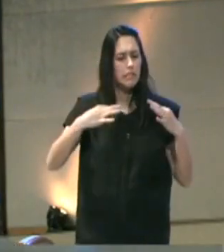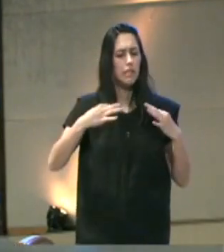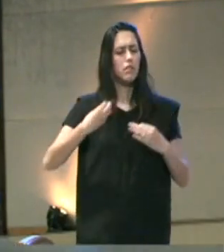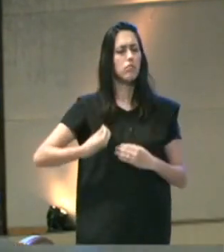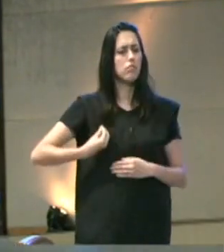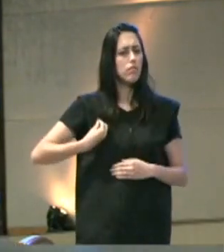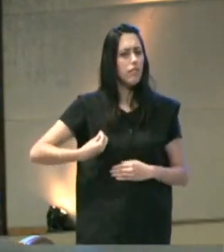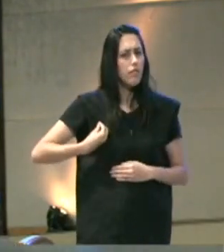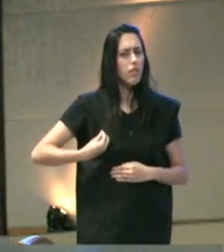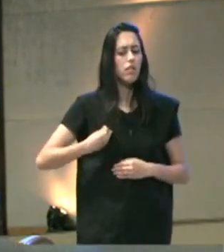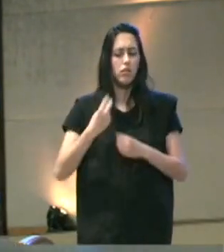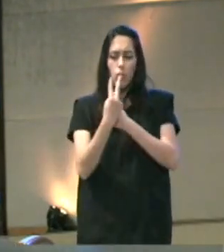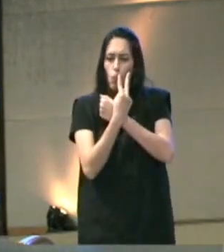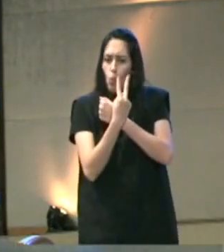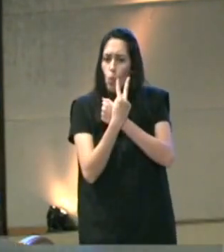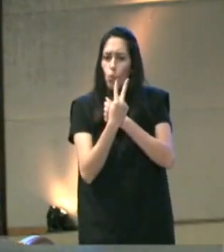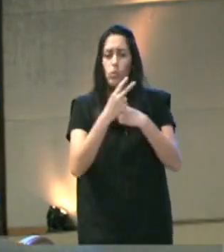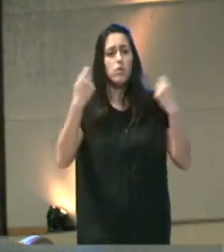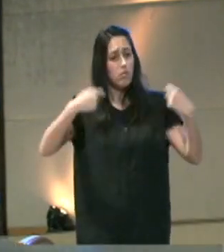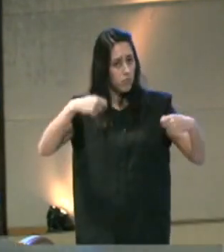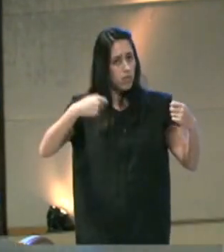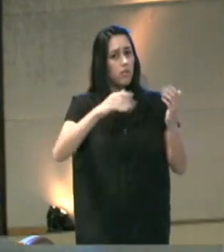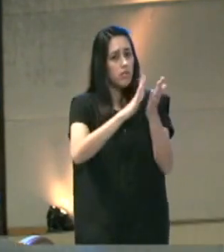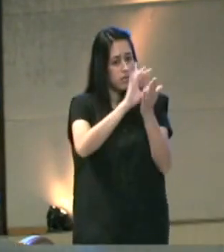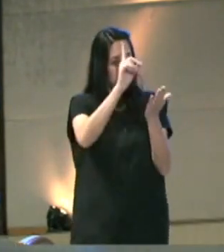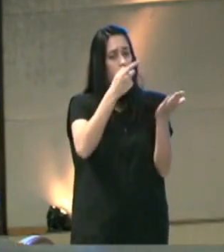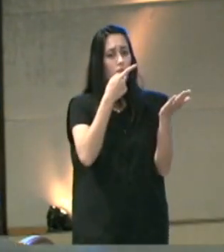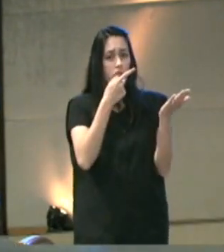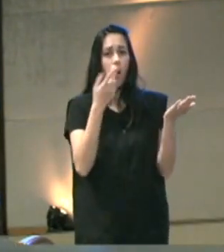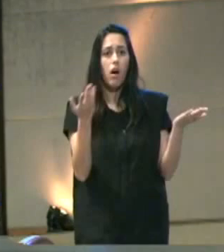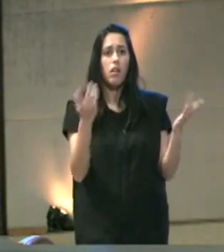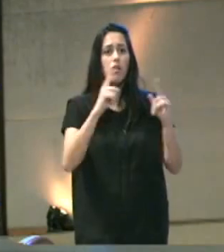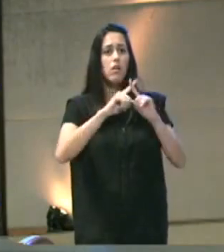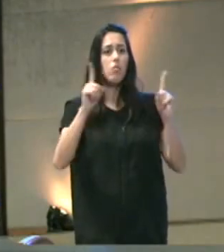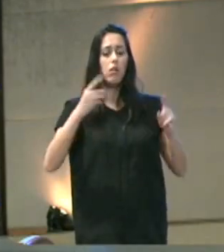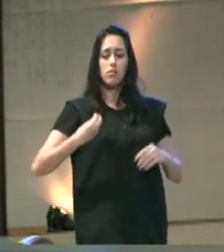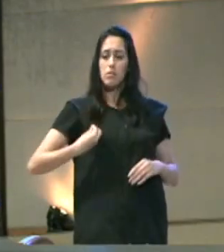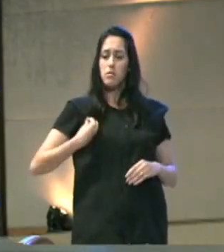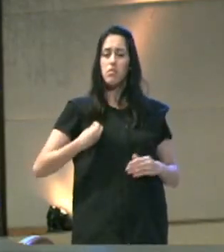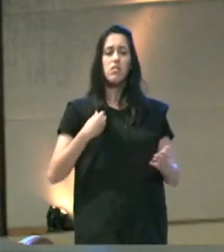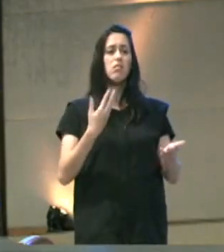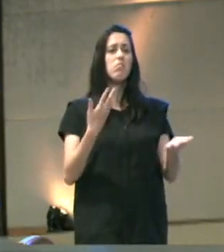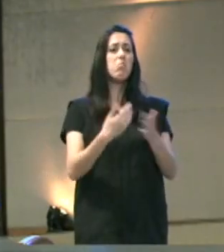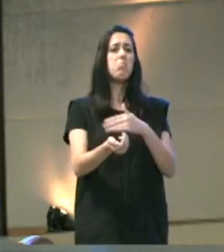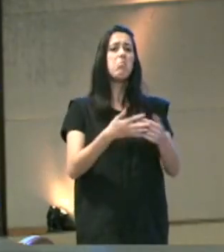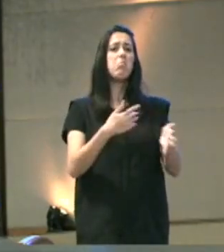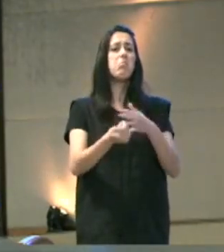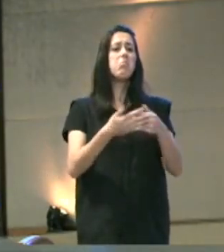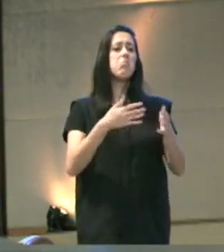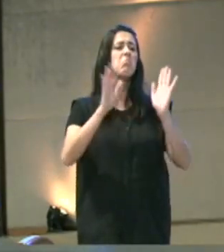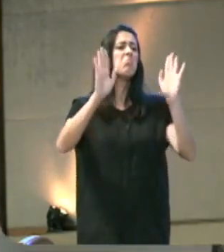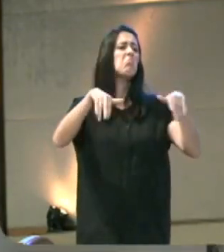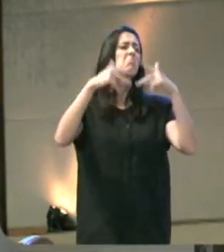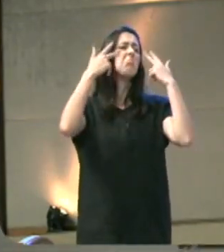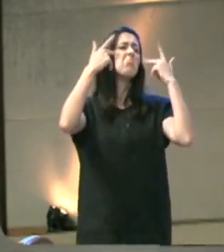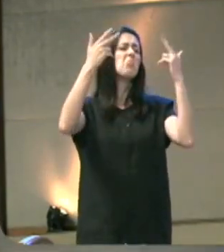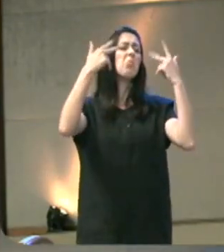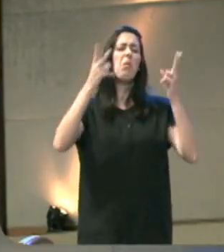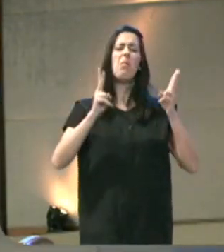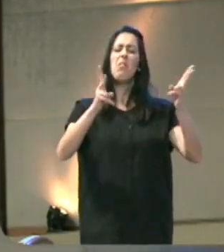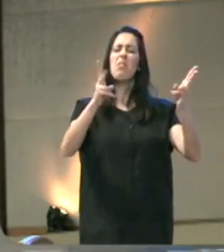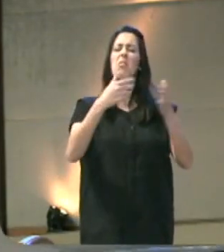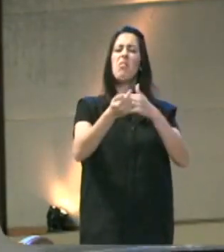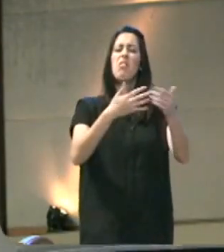áreas da vida. Mas se você quer viver no piloto automático, você não vai discernir o caminho. Você precisa ter os seus